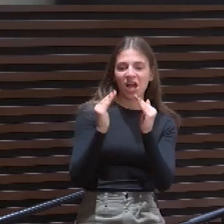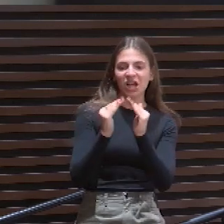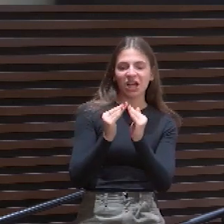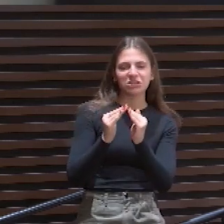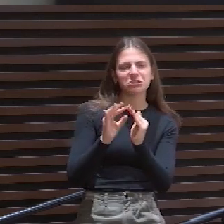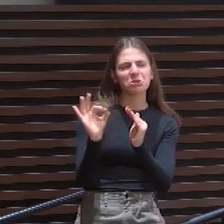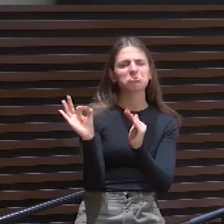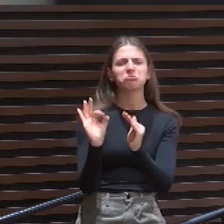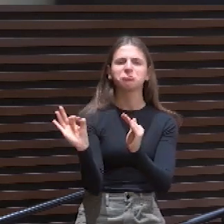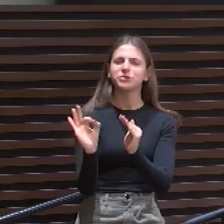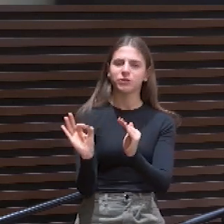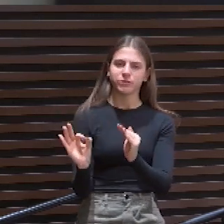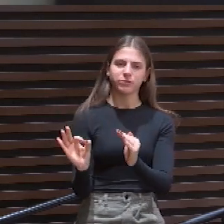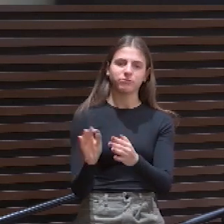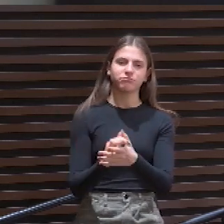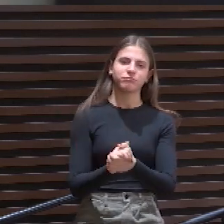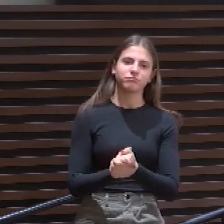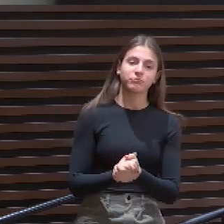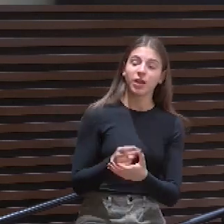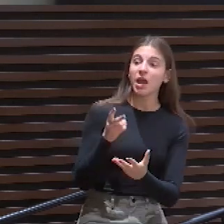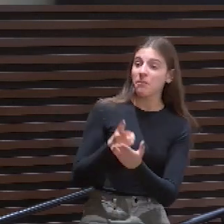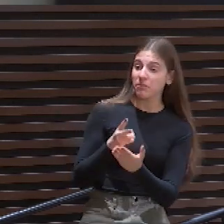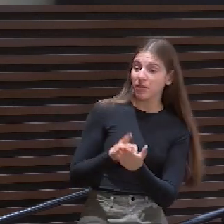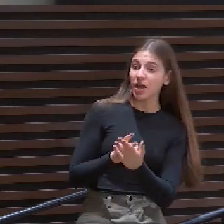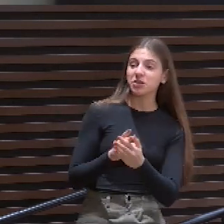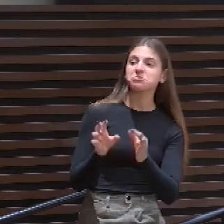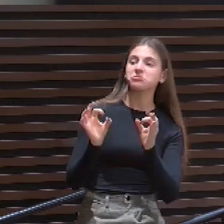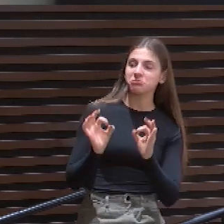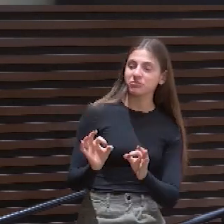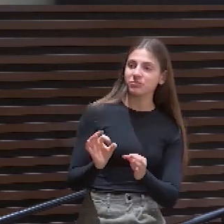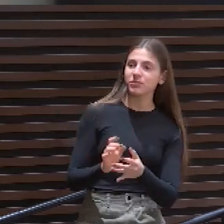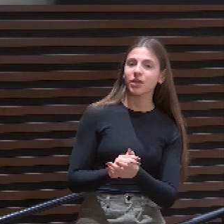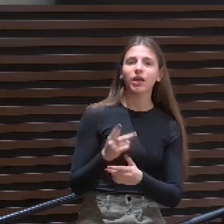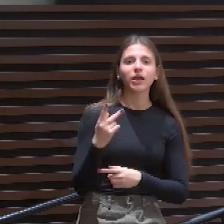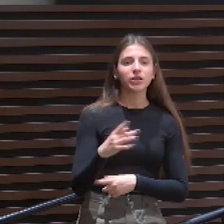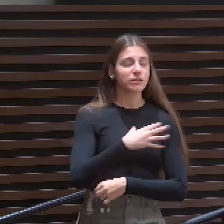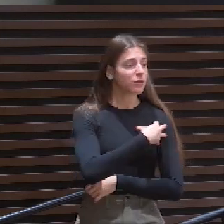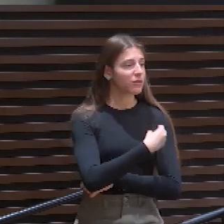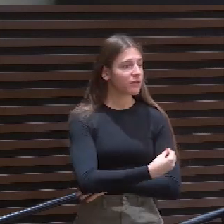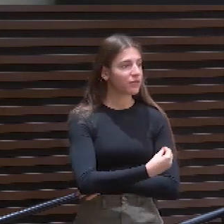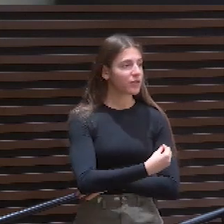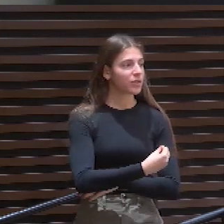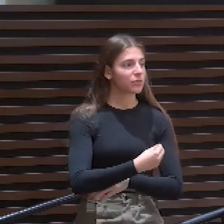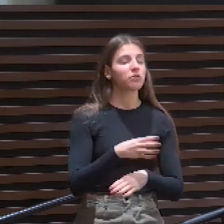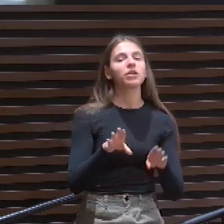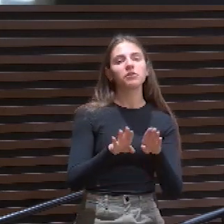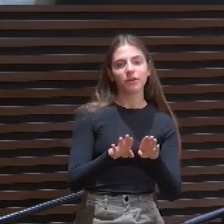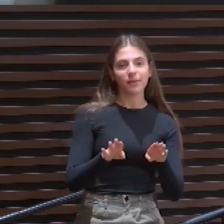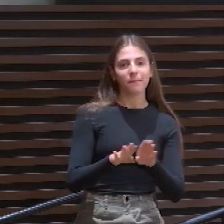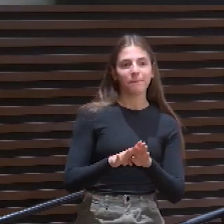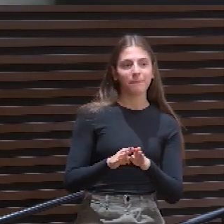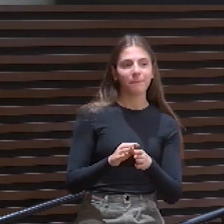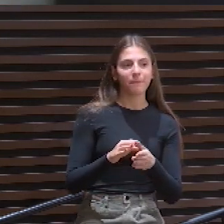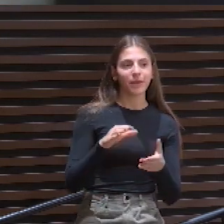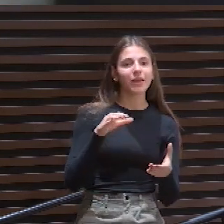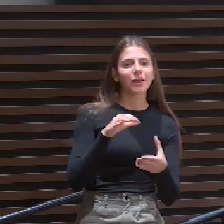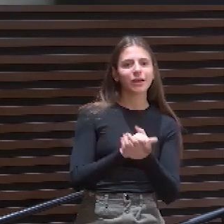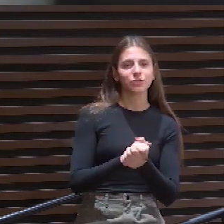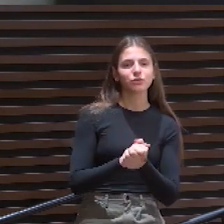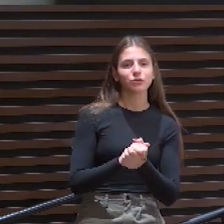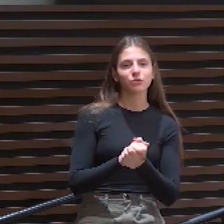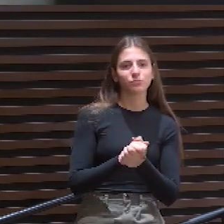É mesmo? É. Nossa. E o seu filho? E o filho também casou? Casou. Ah, o Juninho, esse vai